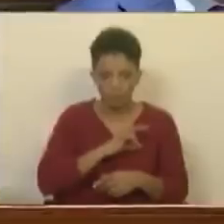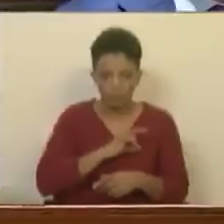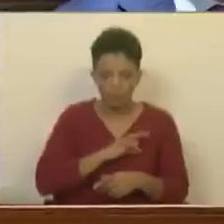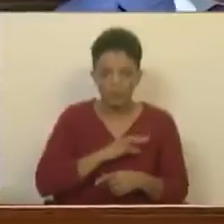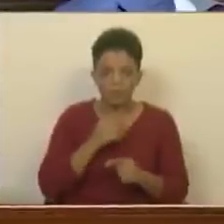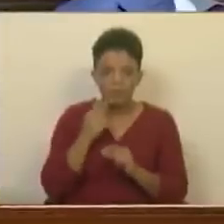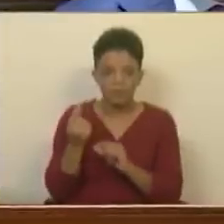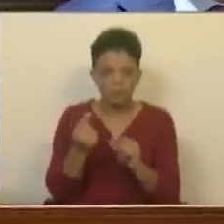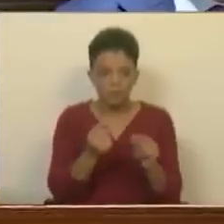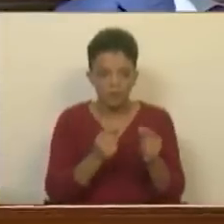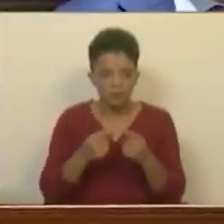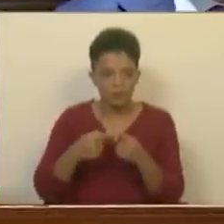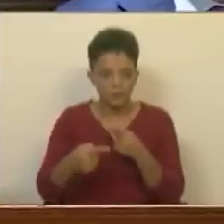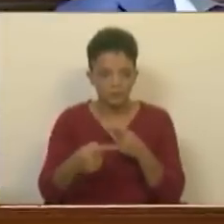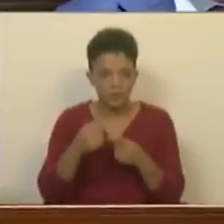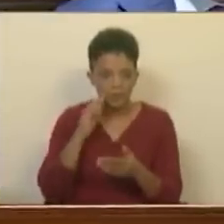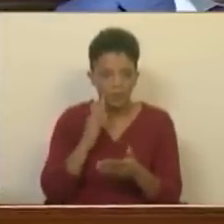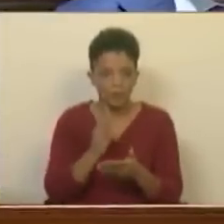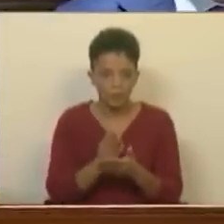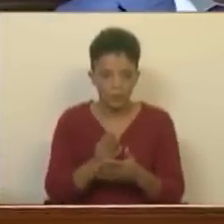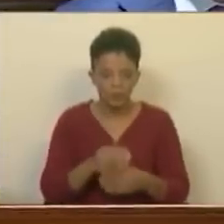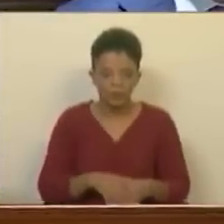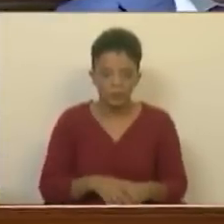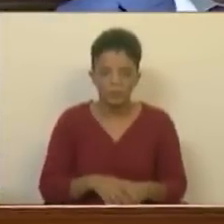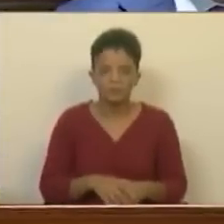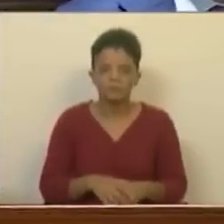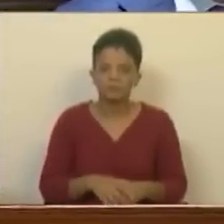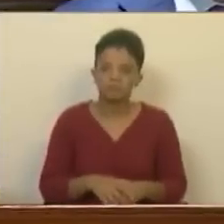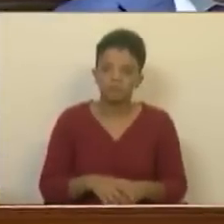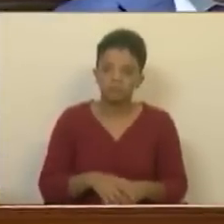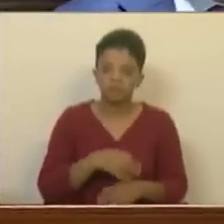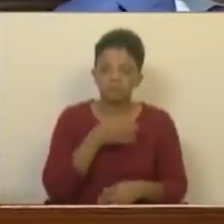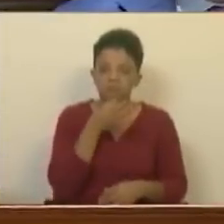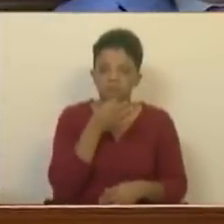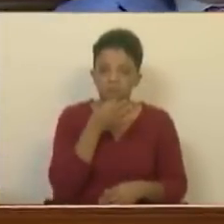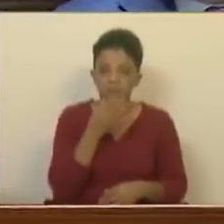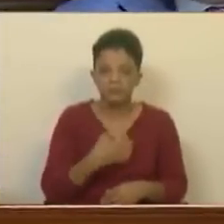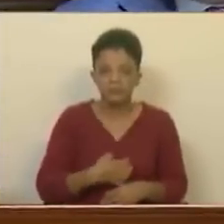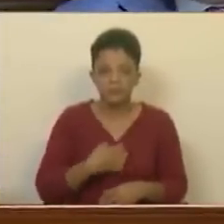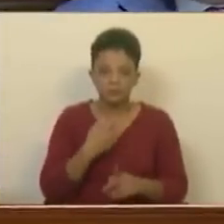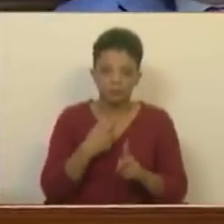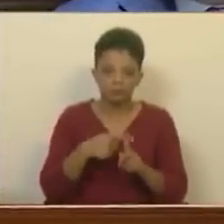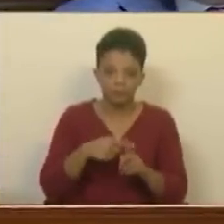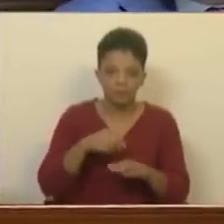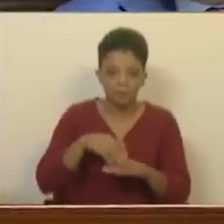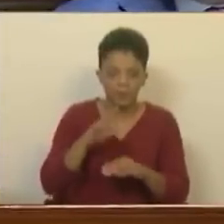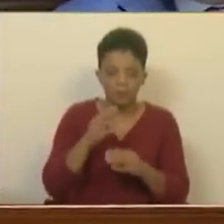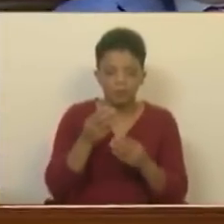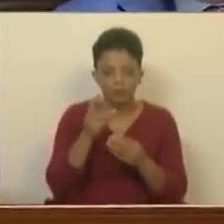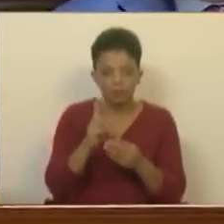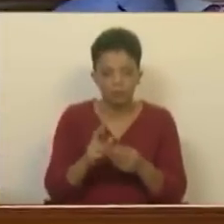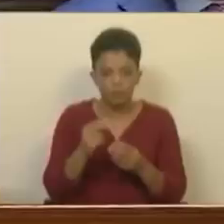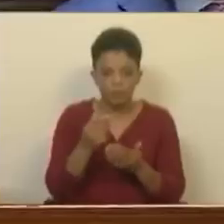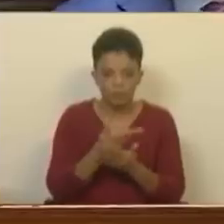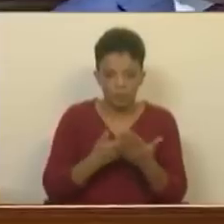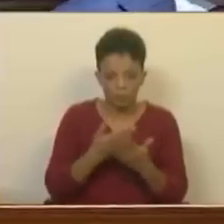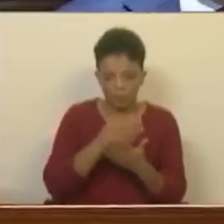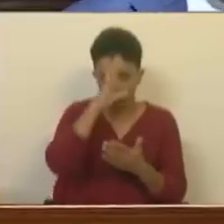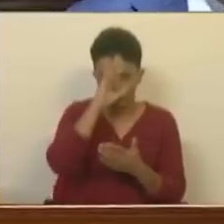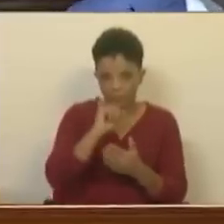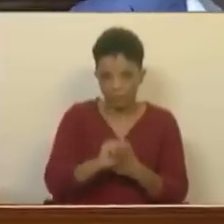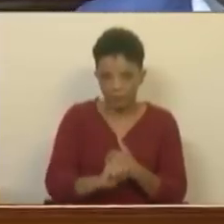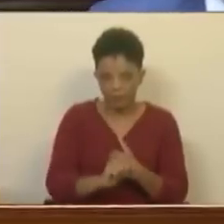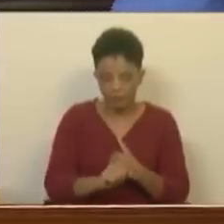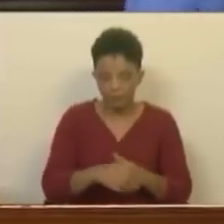semana passada fez uma abordagem que provavelmente entende que é mais favorável ao desempenho económico do seu governo